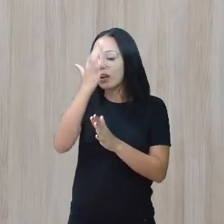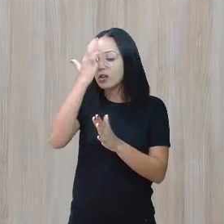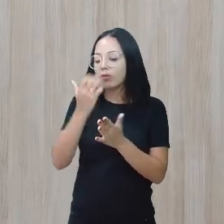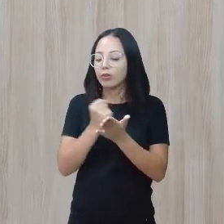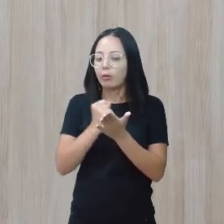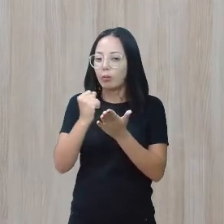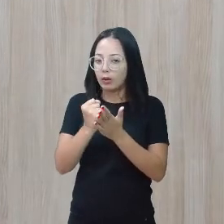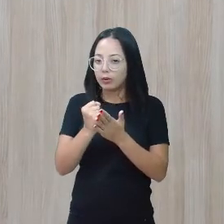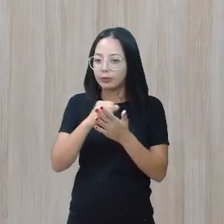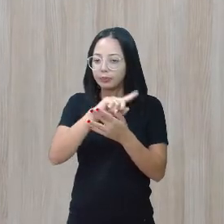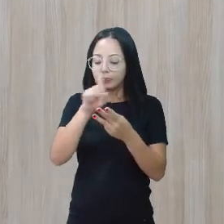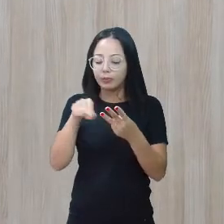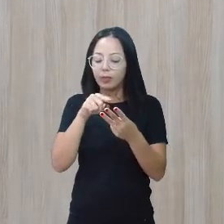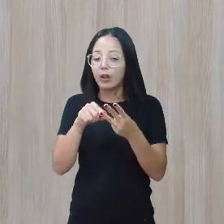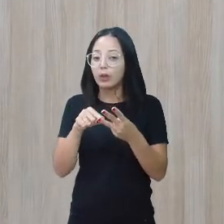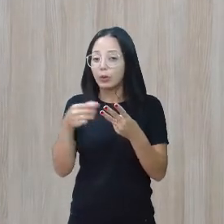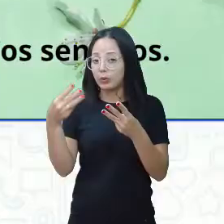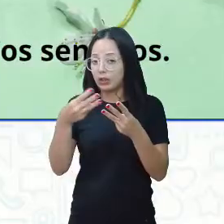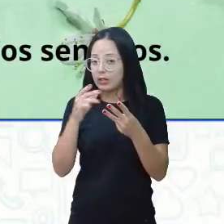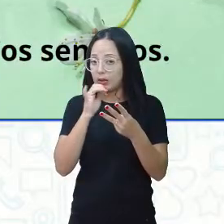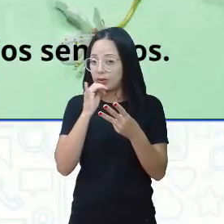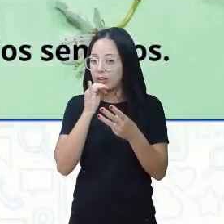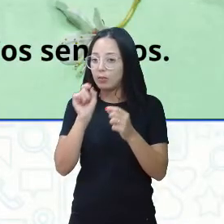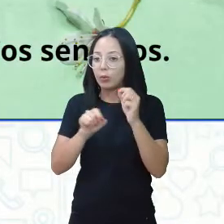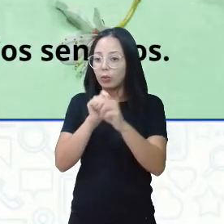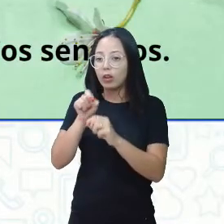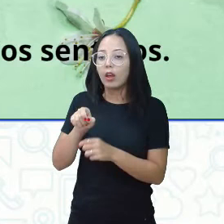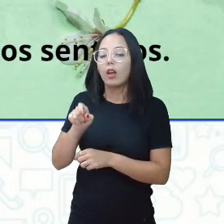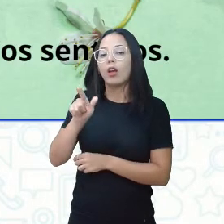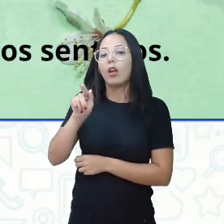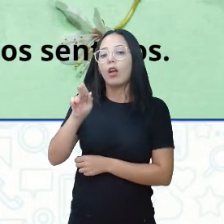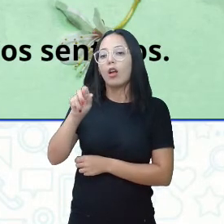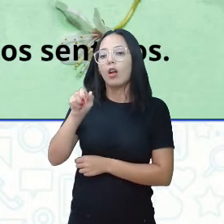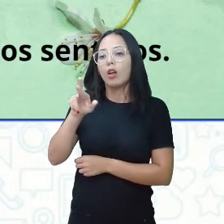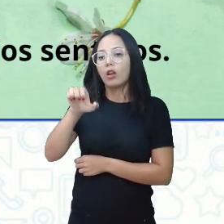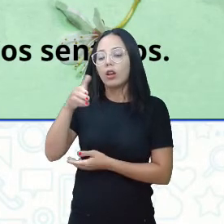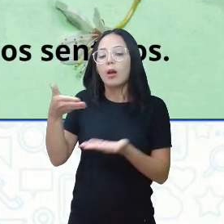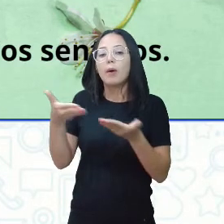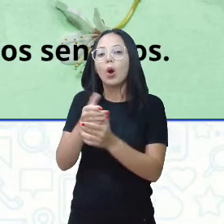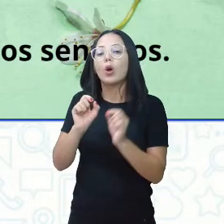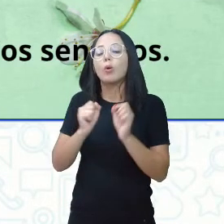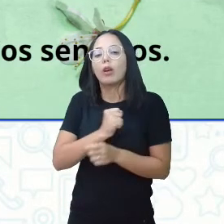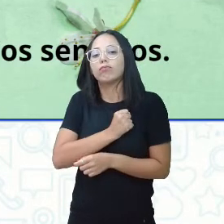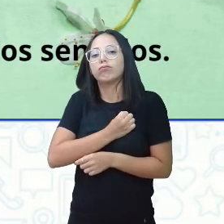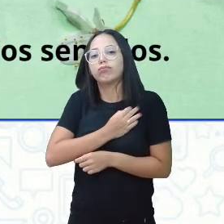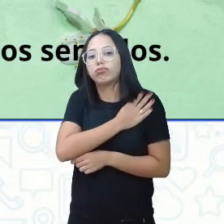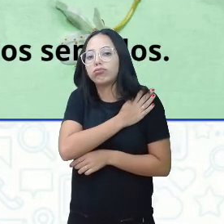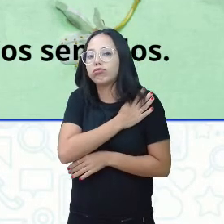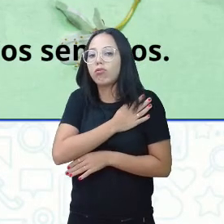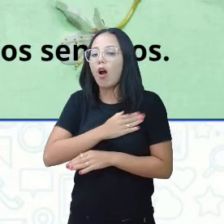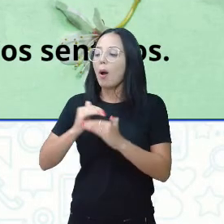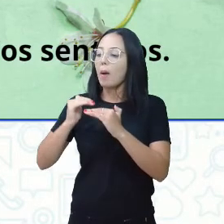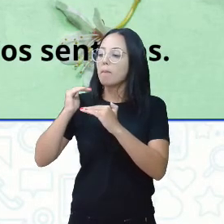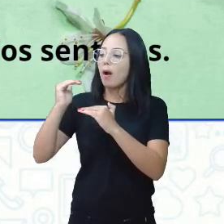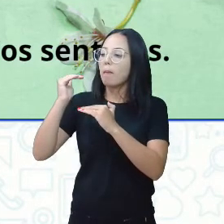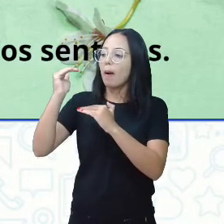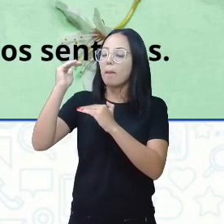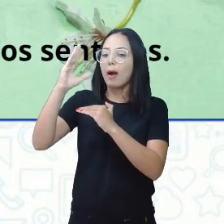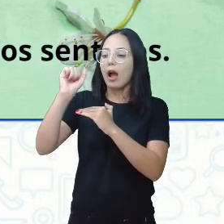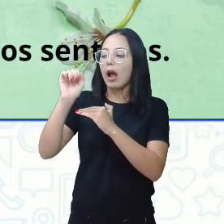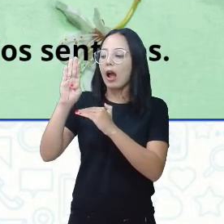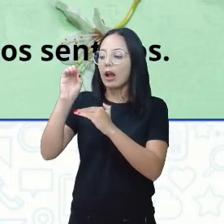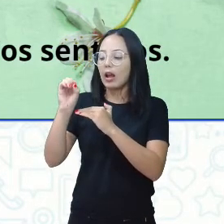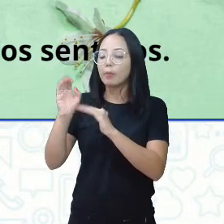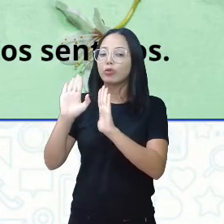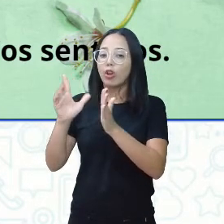documentação. No terceiro exemplo, Guilherme, atualmente, é cabo do Exército Brasileiro. Aqui a gente já tem